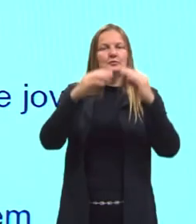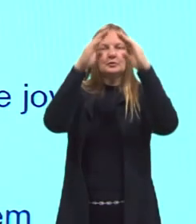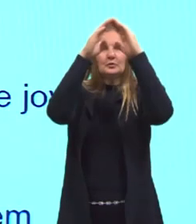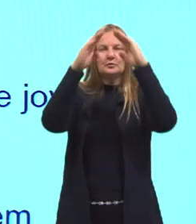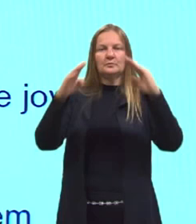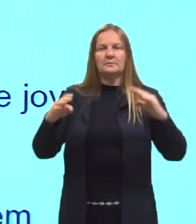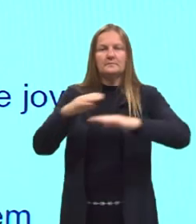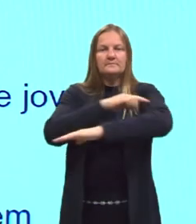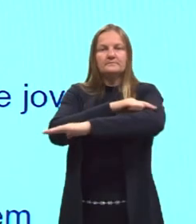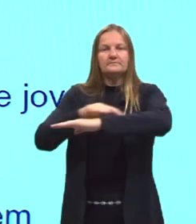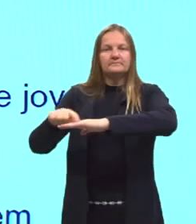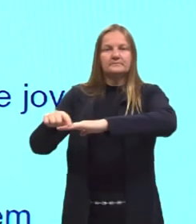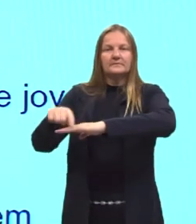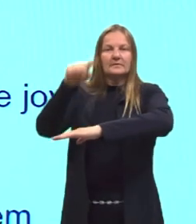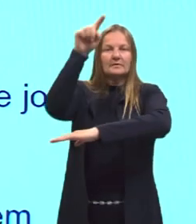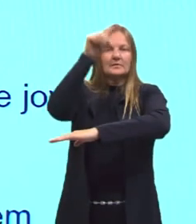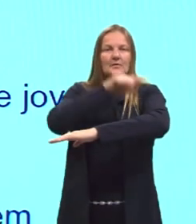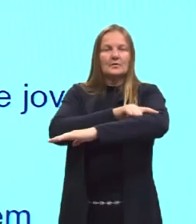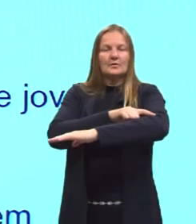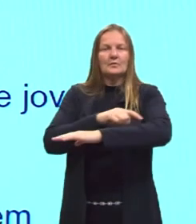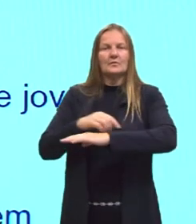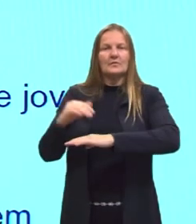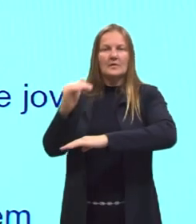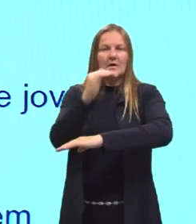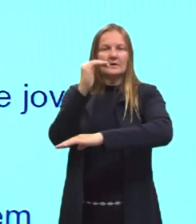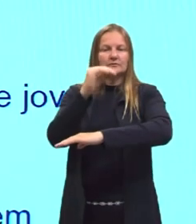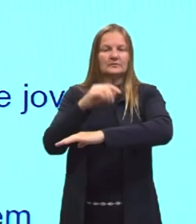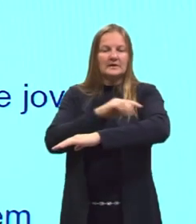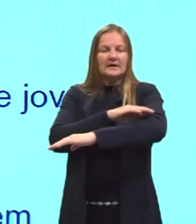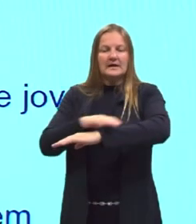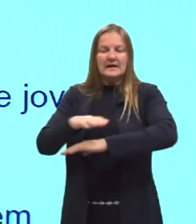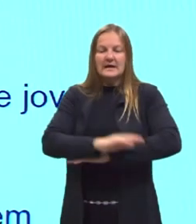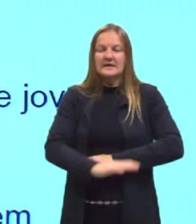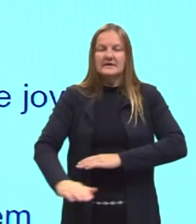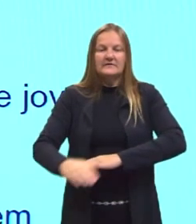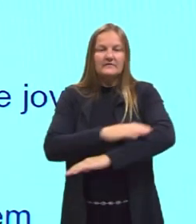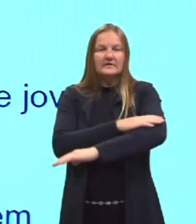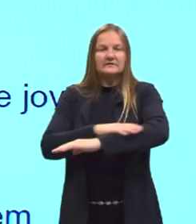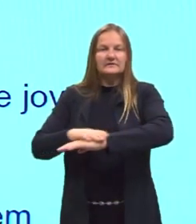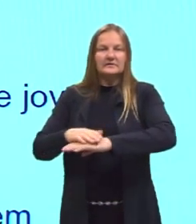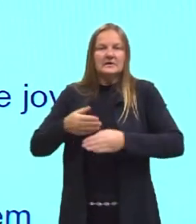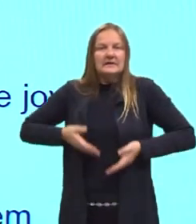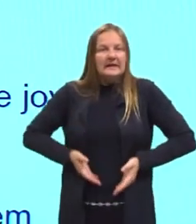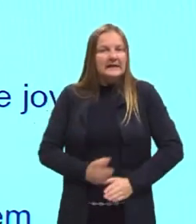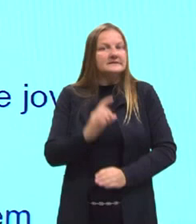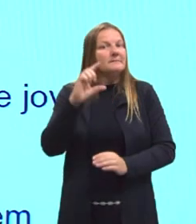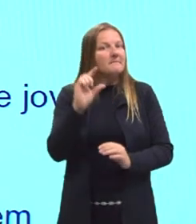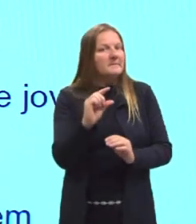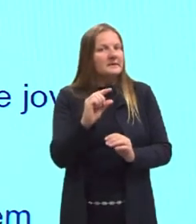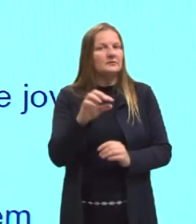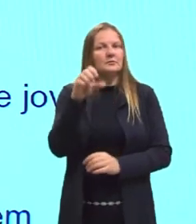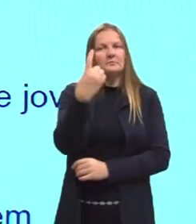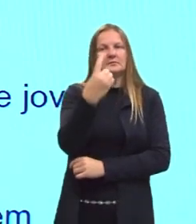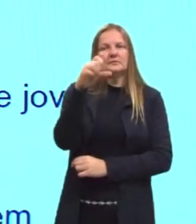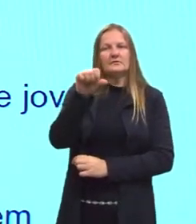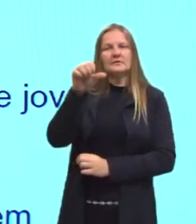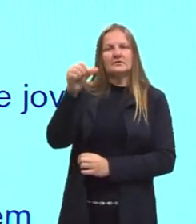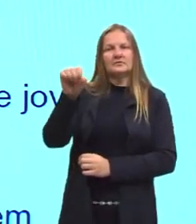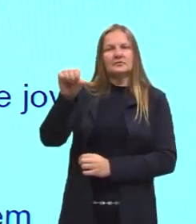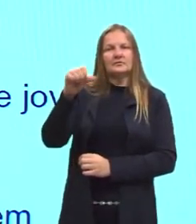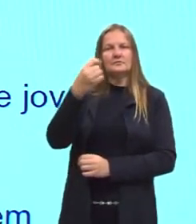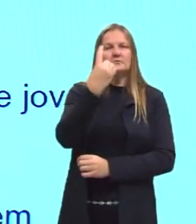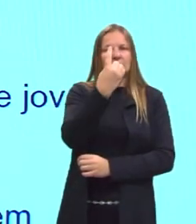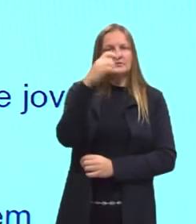também larga porém essa taxa de natalidade já reduziu né Então olha década de 90 ó nós temos